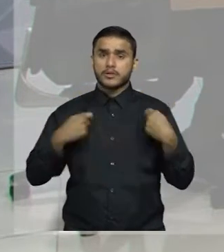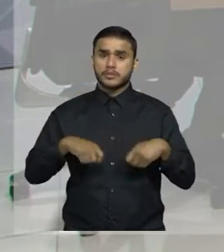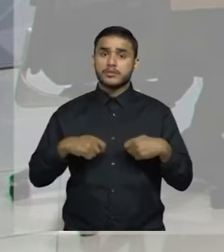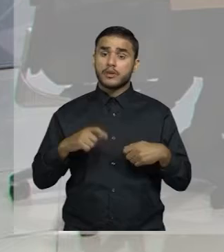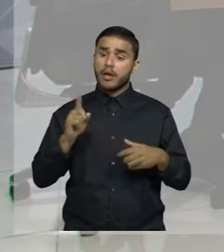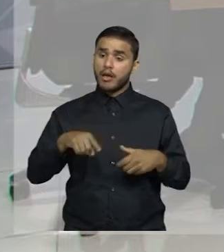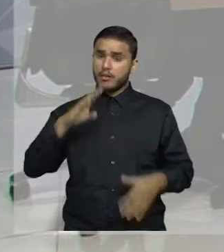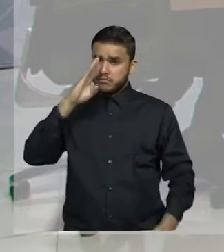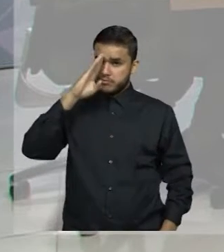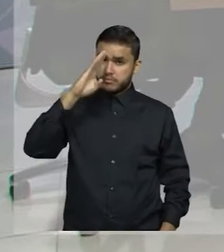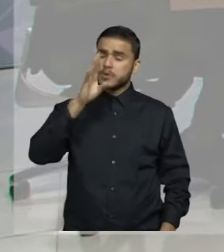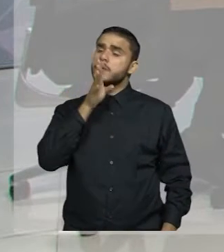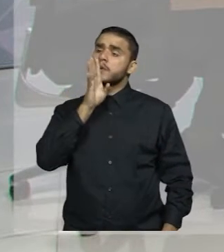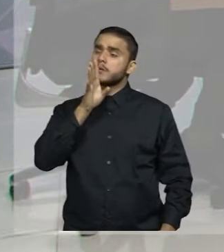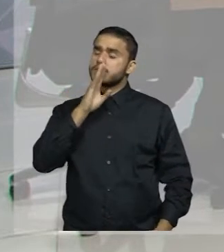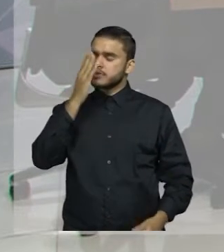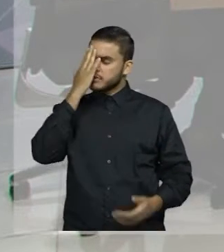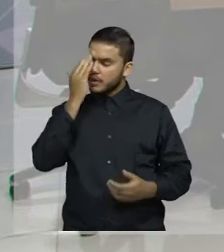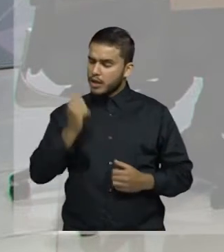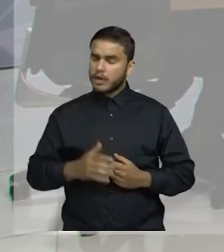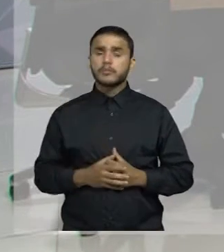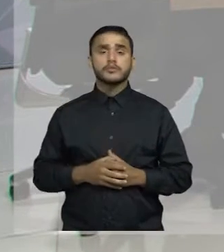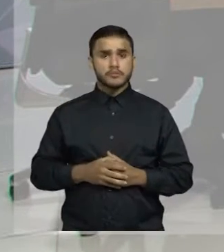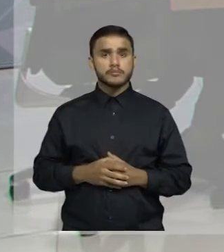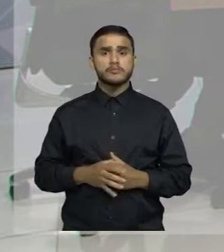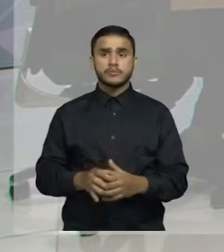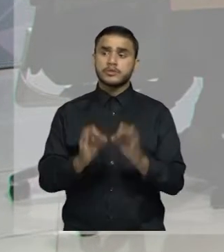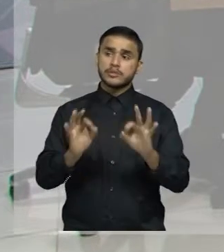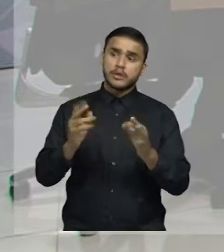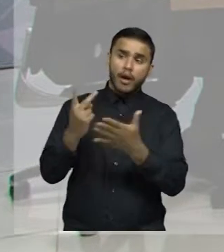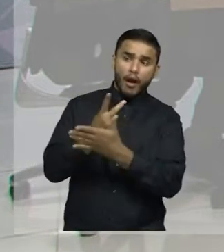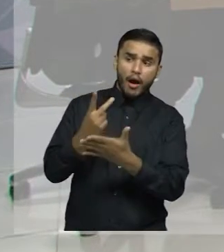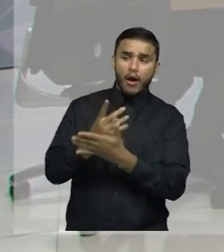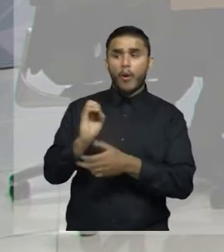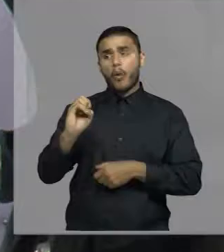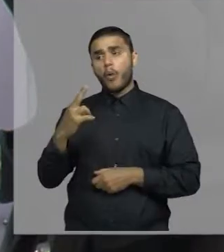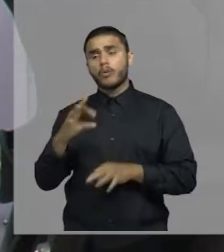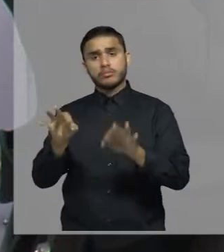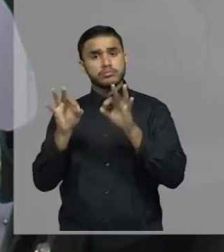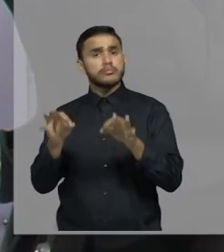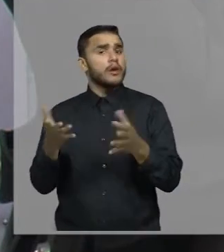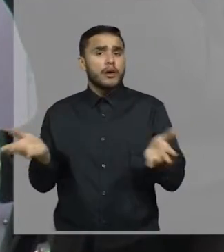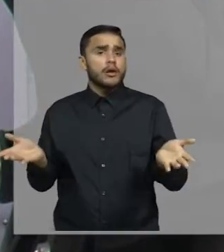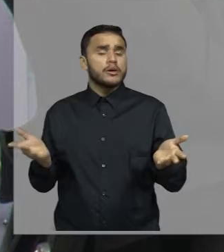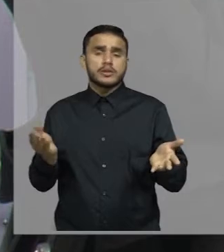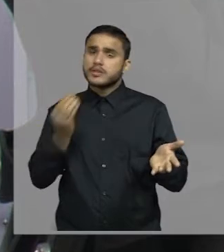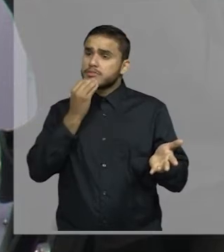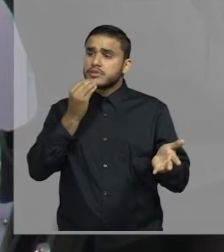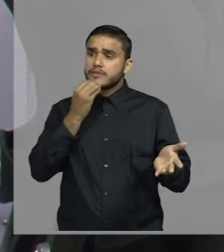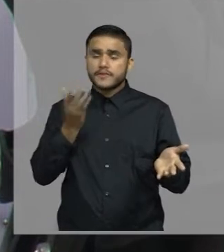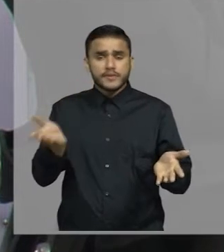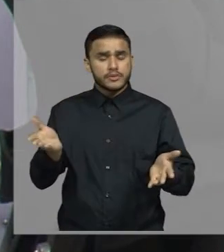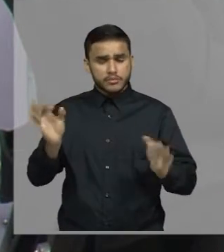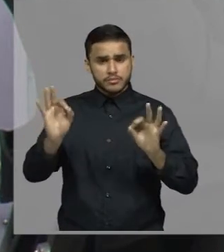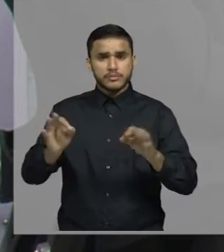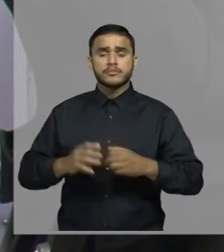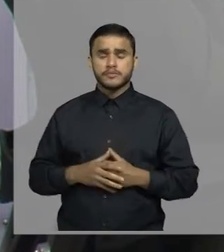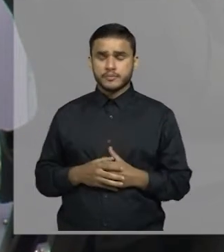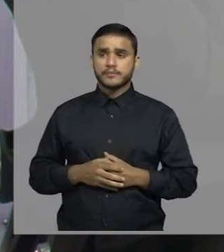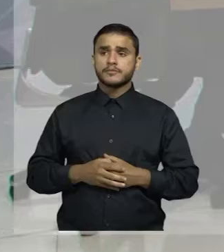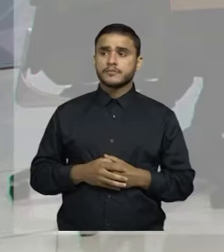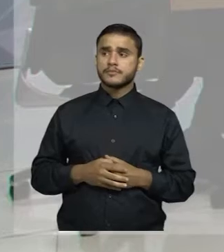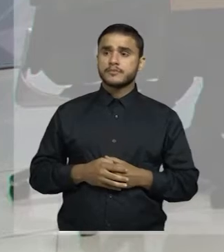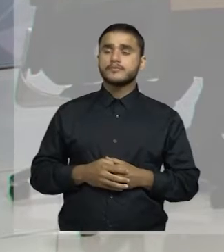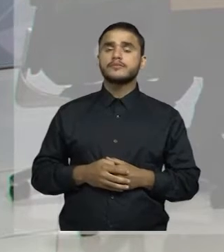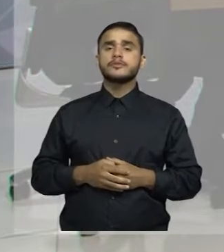ser julgado pelos seus pares, que conhecem o métier, que sabem das dificuldades que é agir dentro daquela situação.